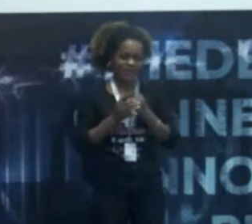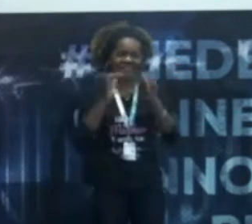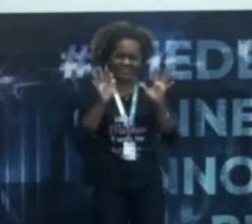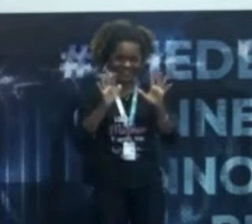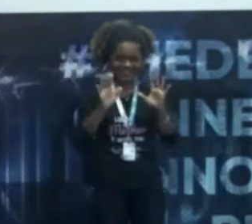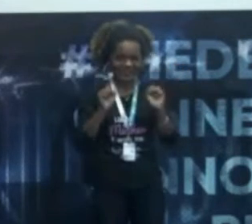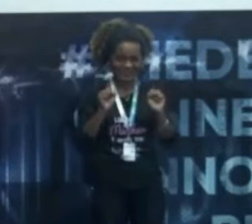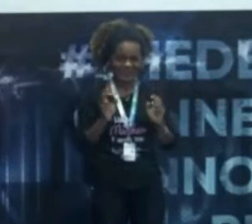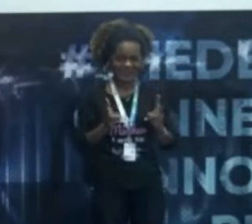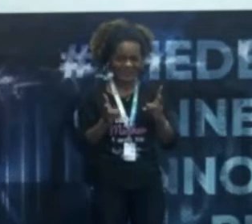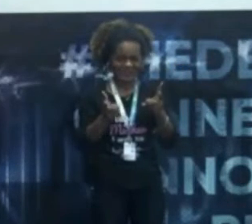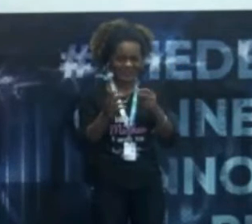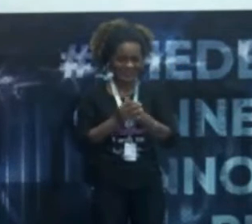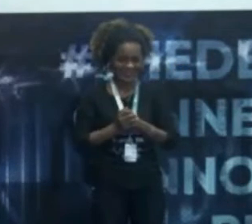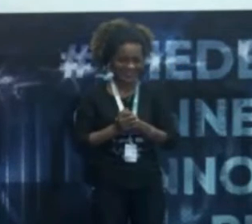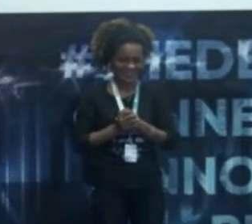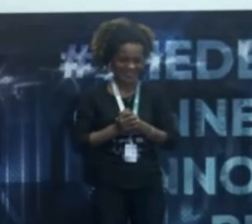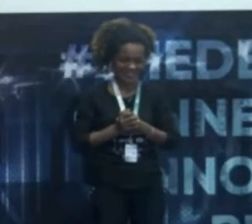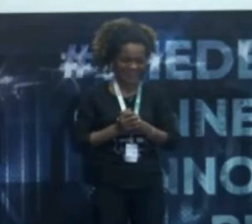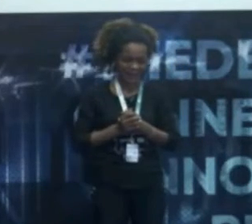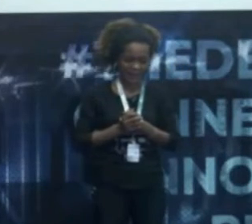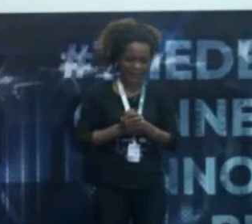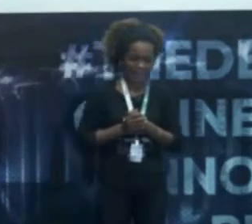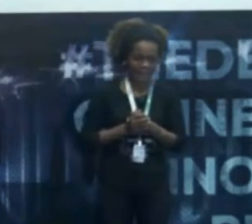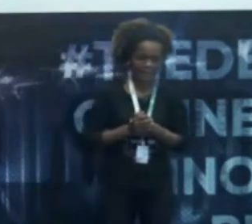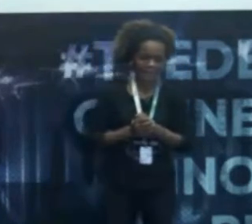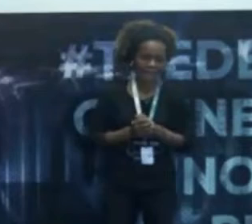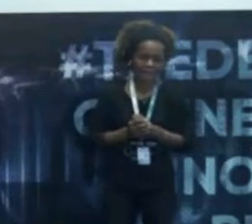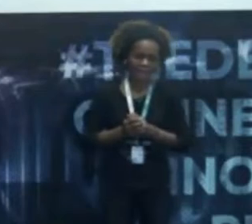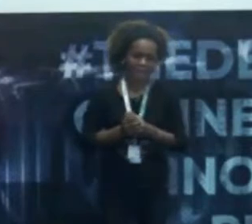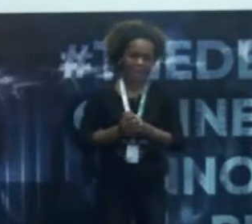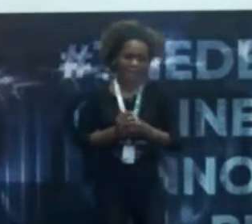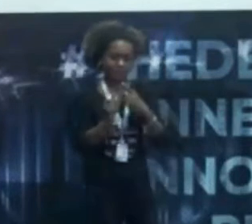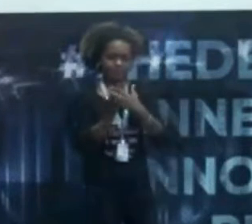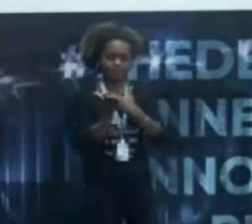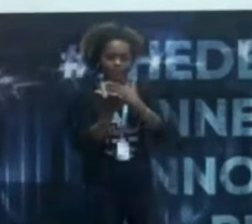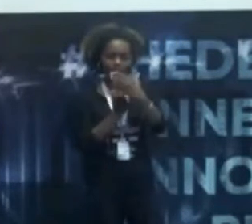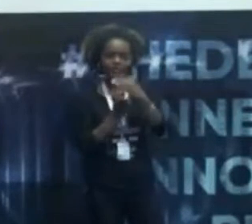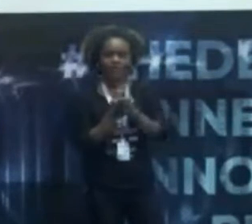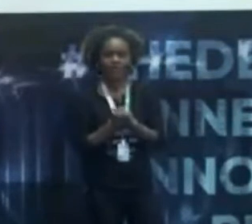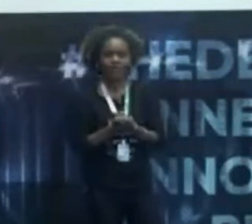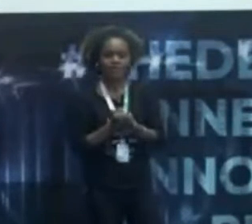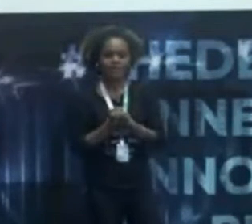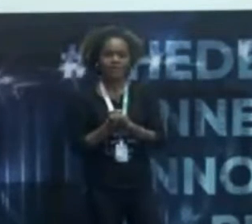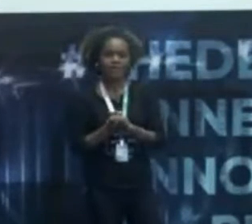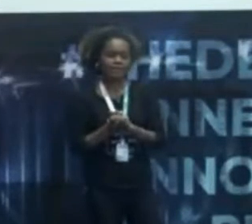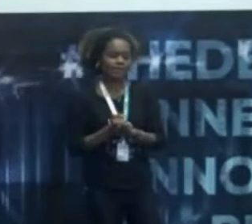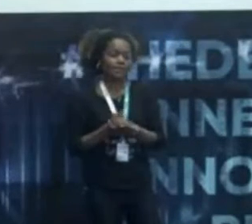comentar aí, gente. Deixa eu começar, então, deixa eu puxar essa aí. Cara,